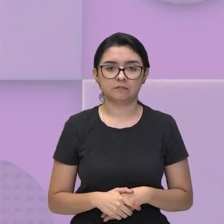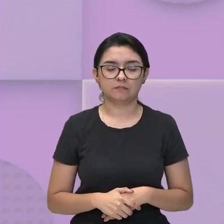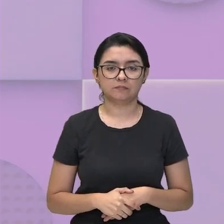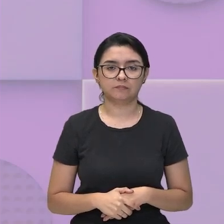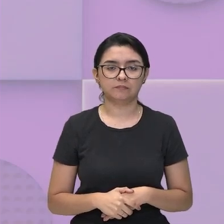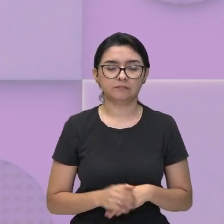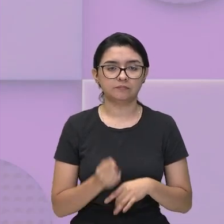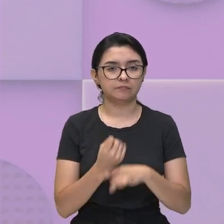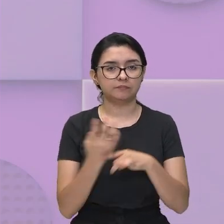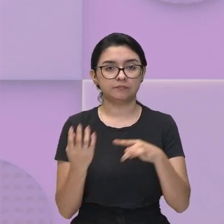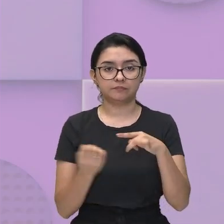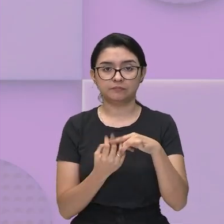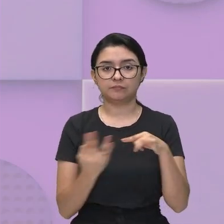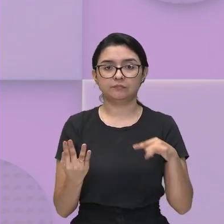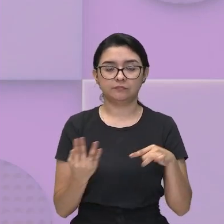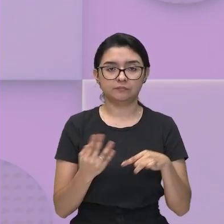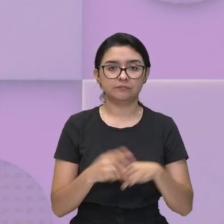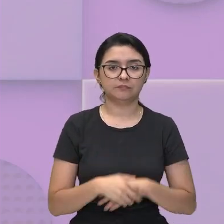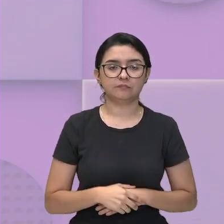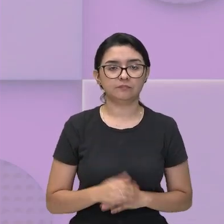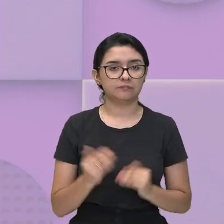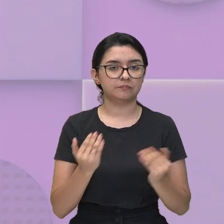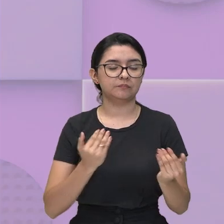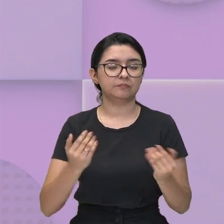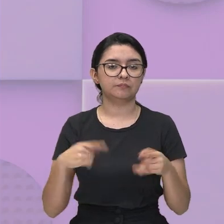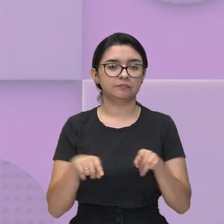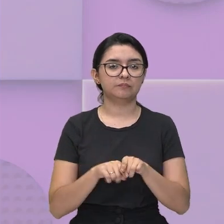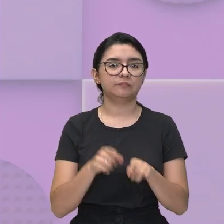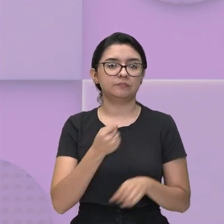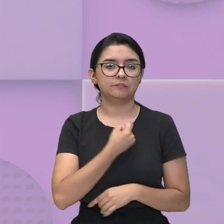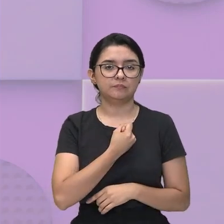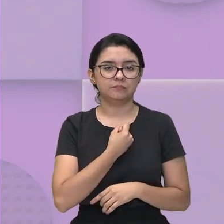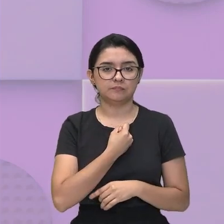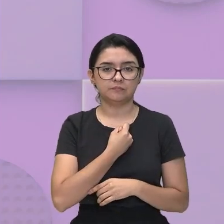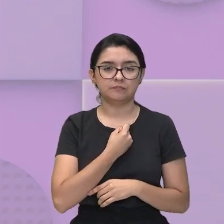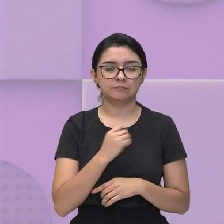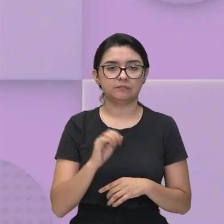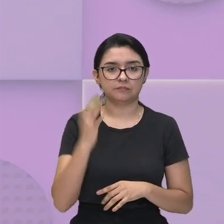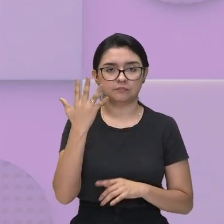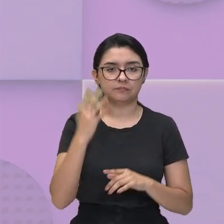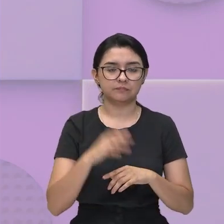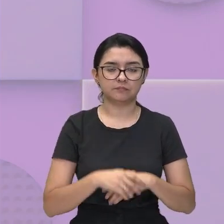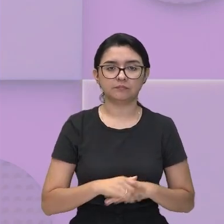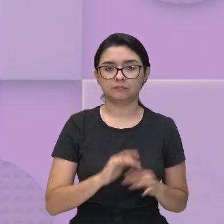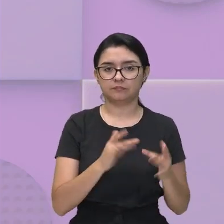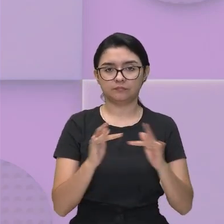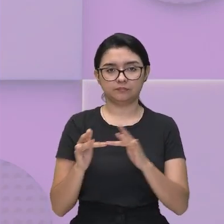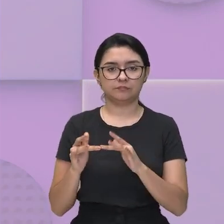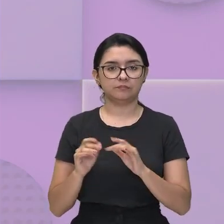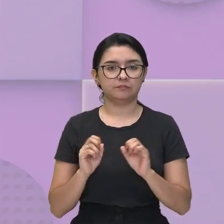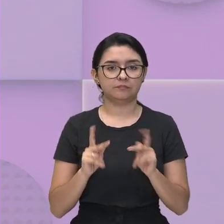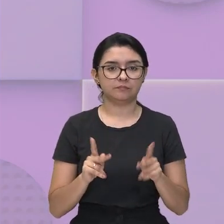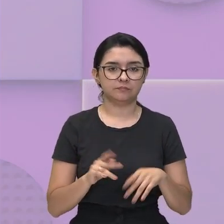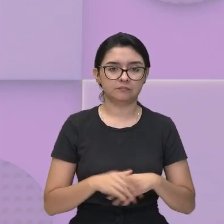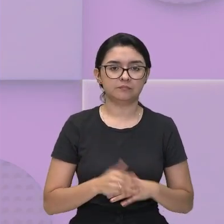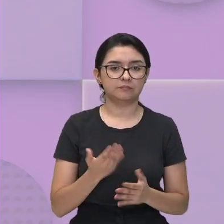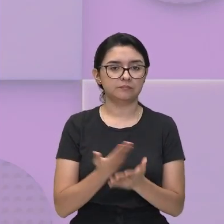frações equivalentes na resolução e comparação de números fracionários na solução de problemas contextualizados.